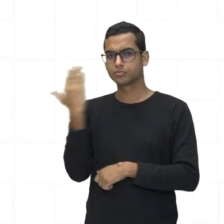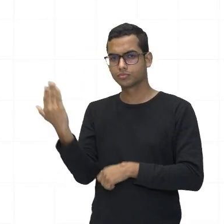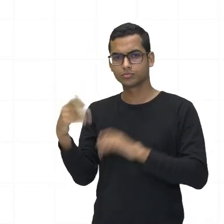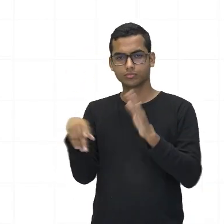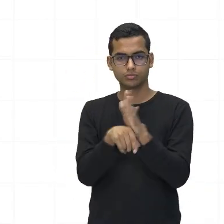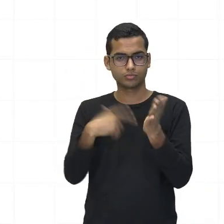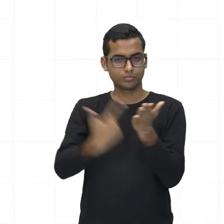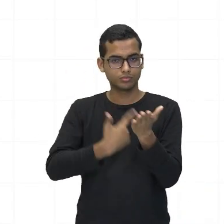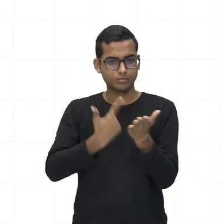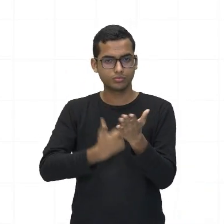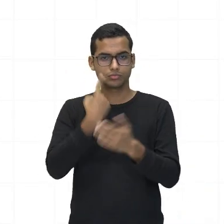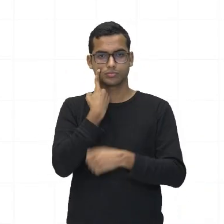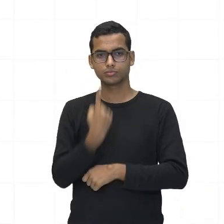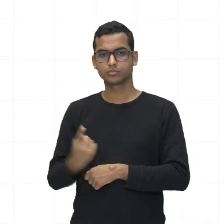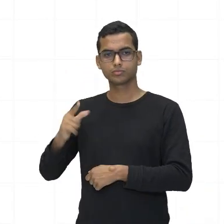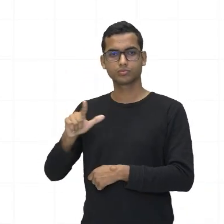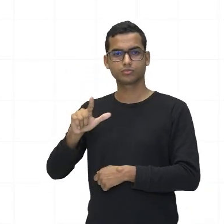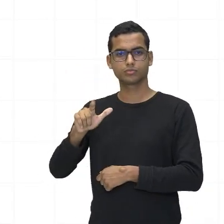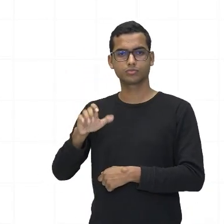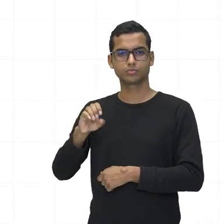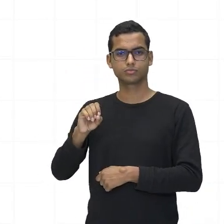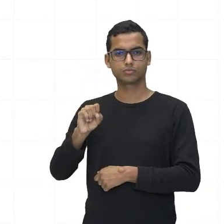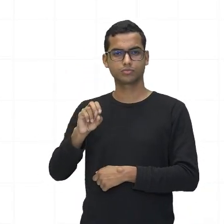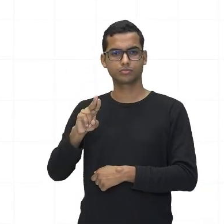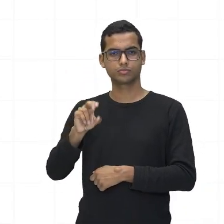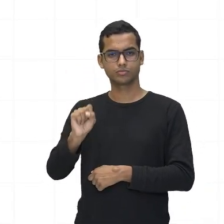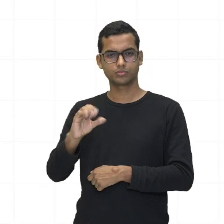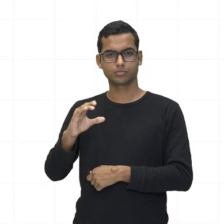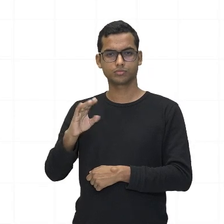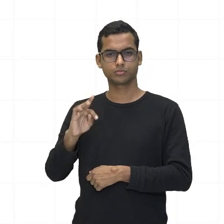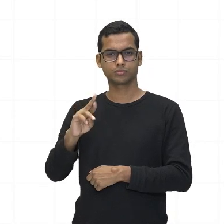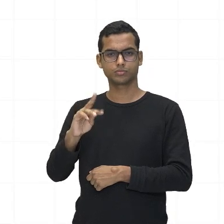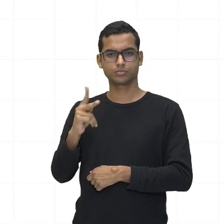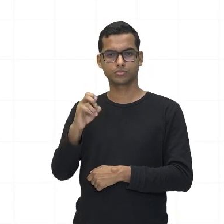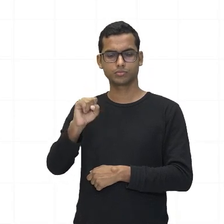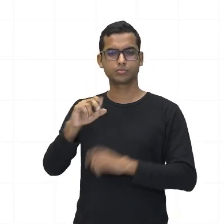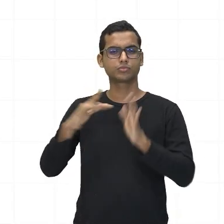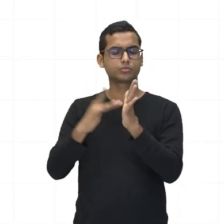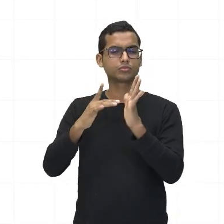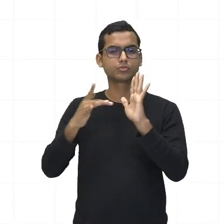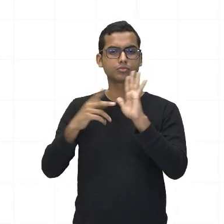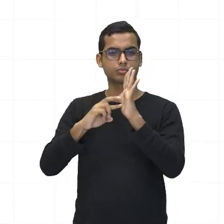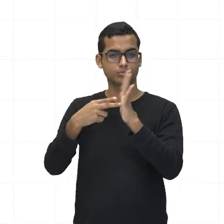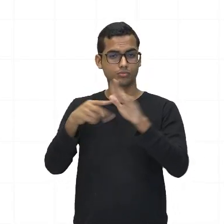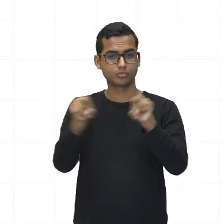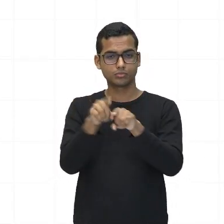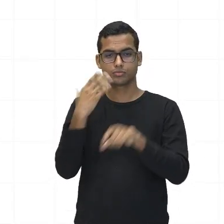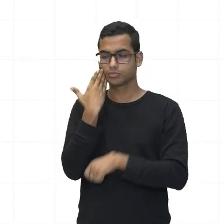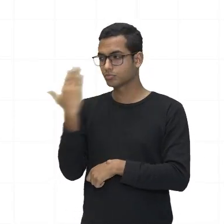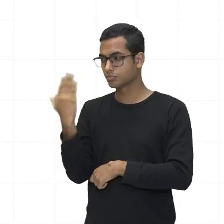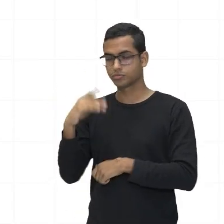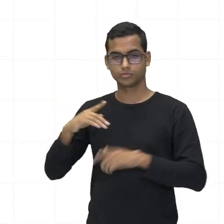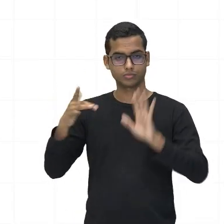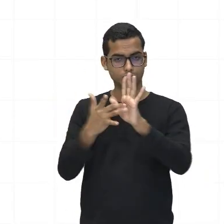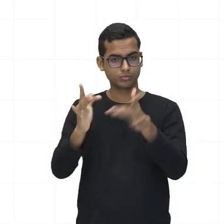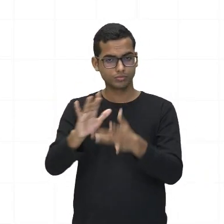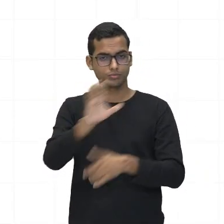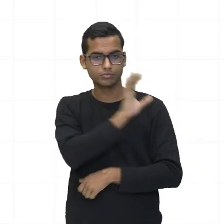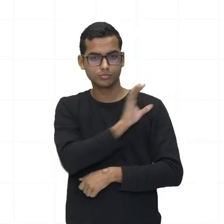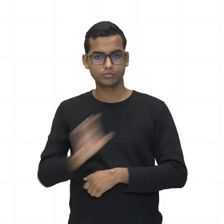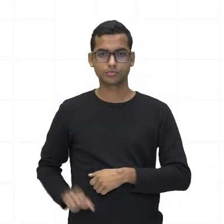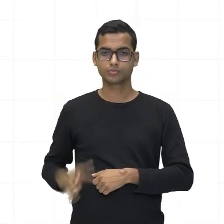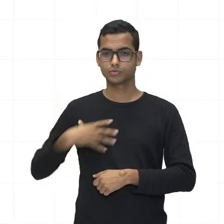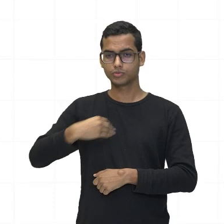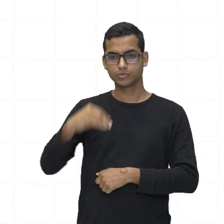Christus Theoiosoter, que significa Jesus Cristo, Filho de Deus,